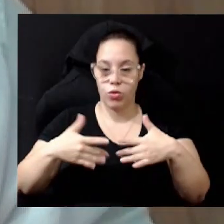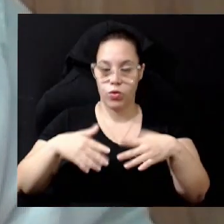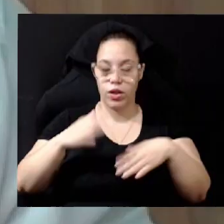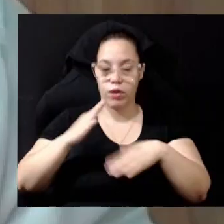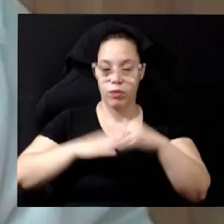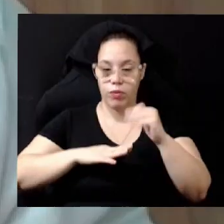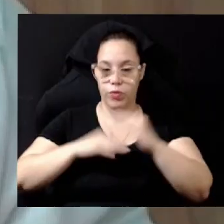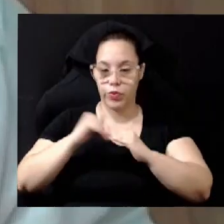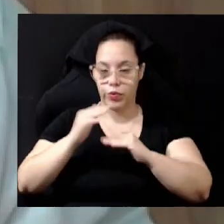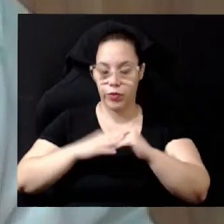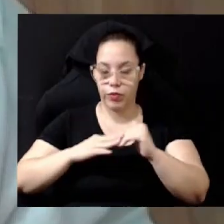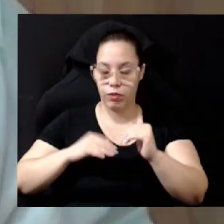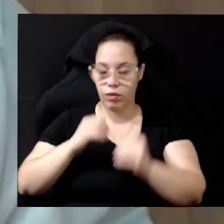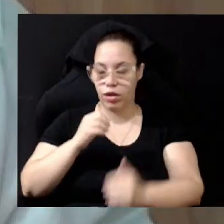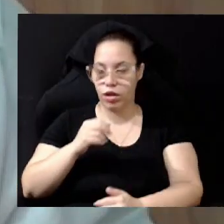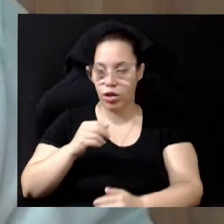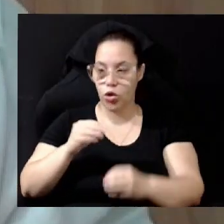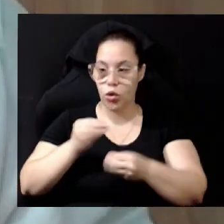Poemas de plástico.